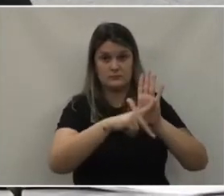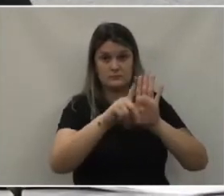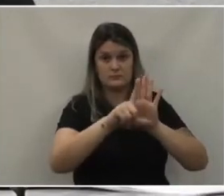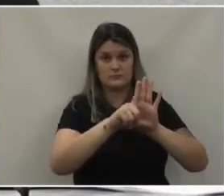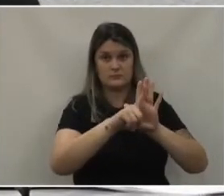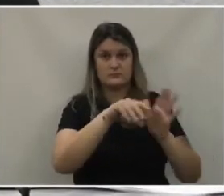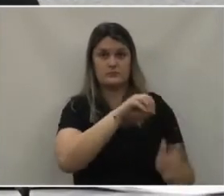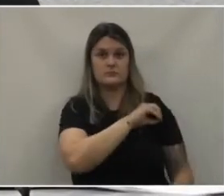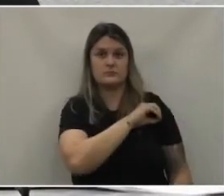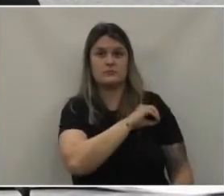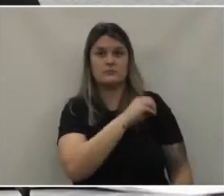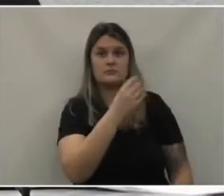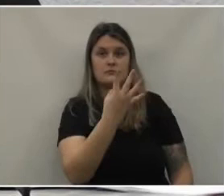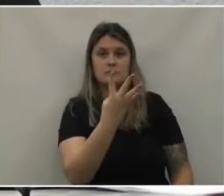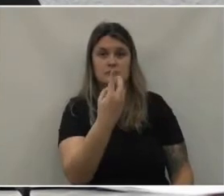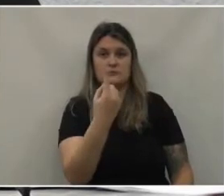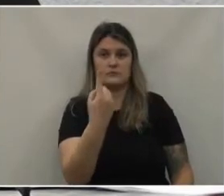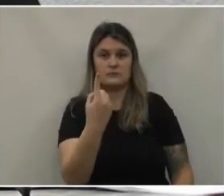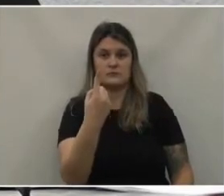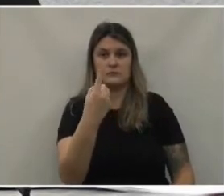de lei ordinária número